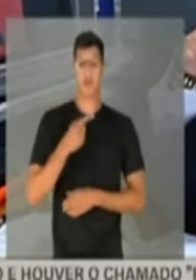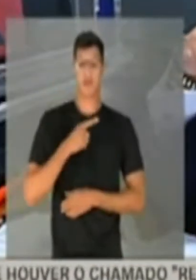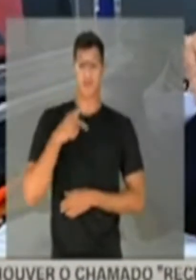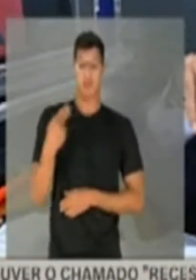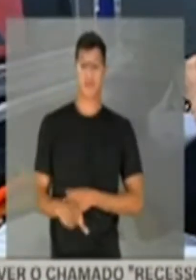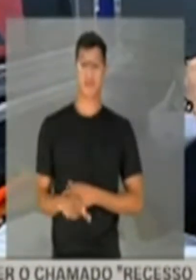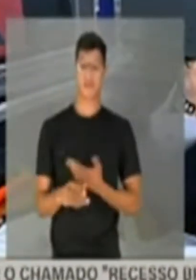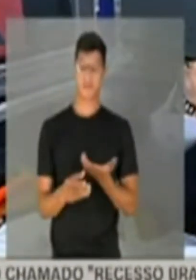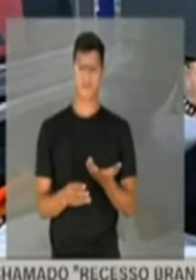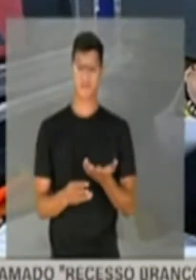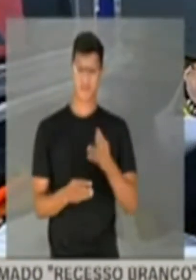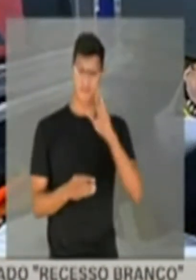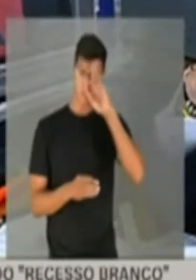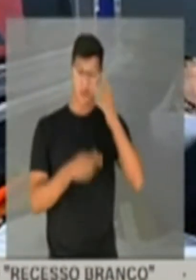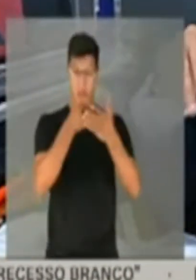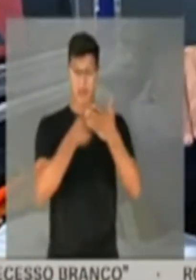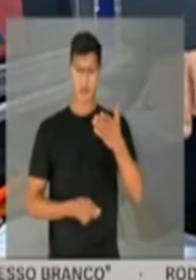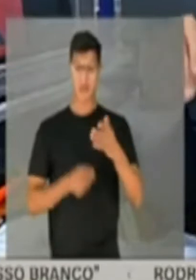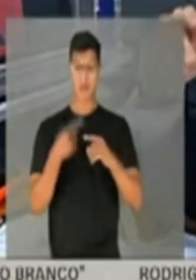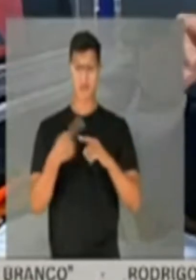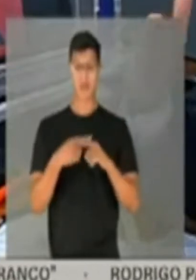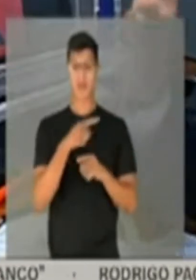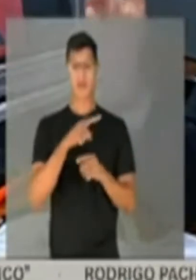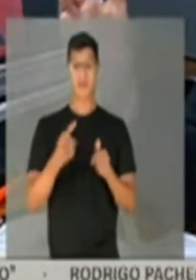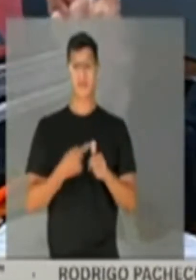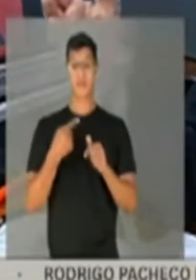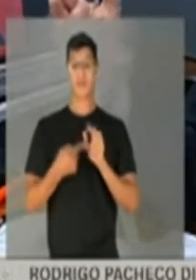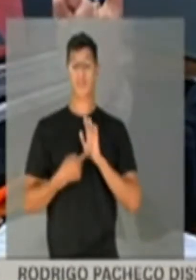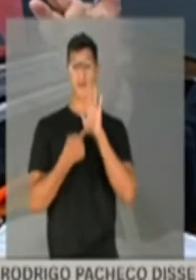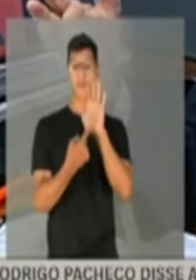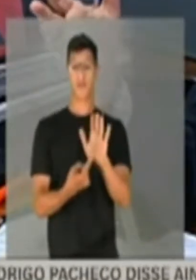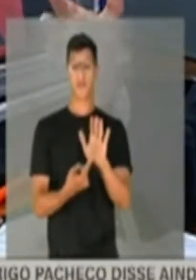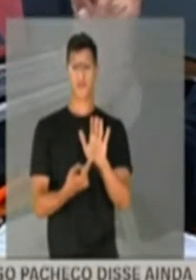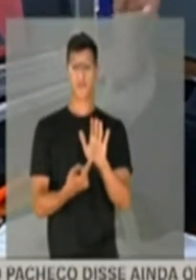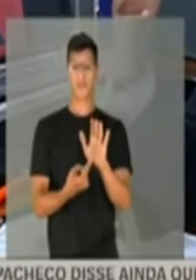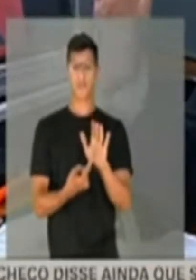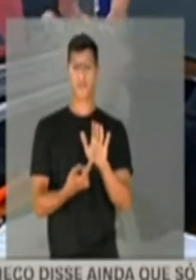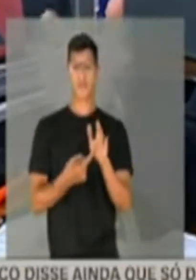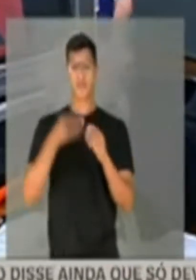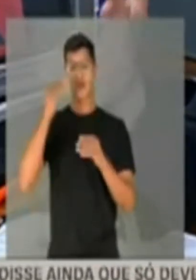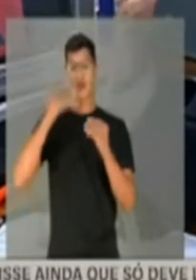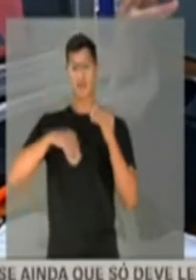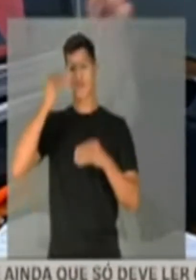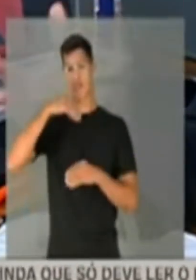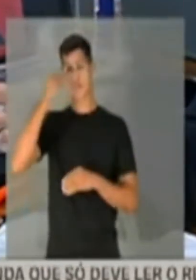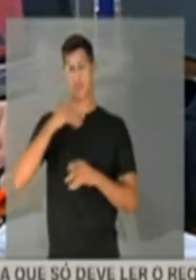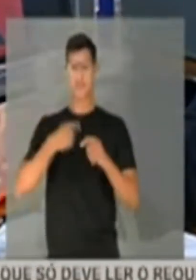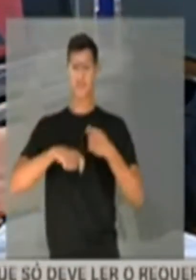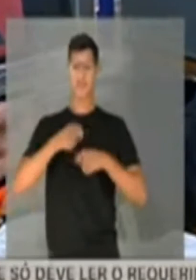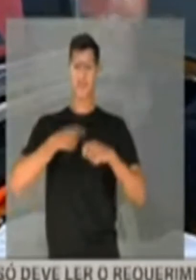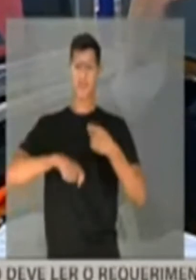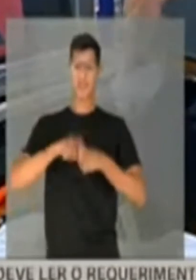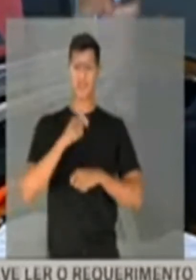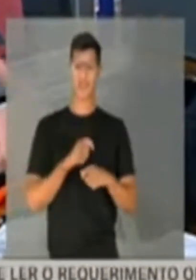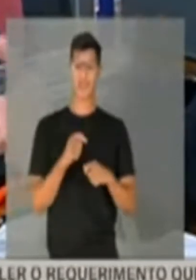aqui, senhor relator. Porque ele primeiro demonstra, não é, a fragilidade administrativa,